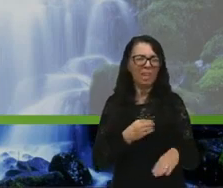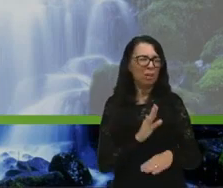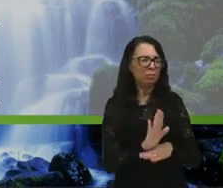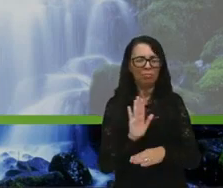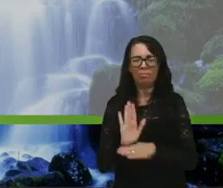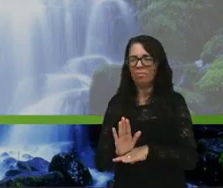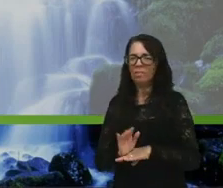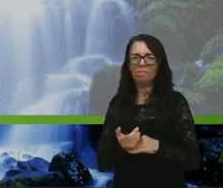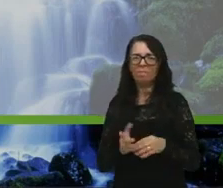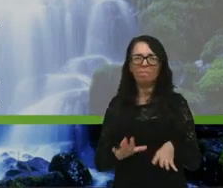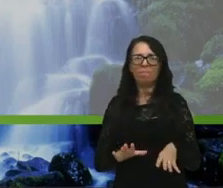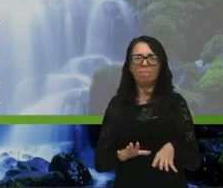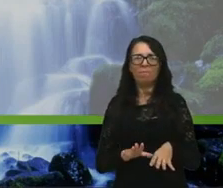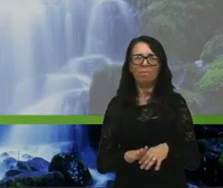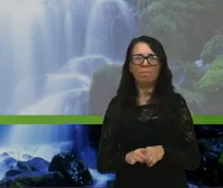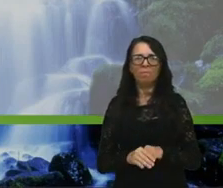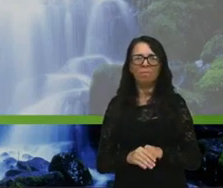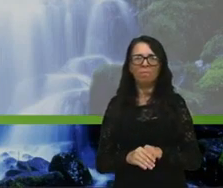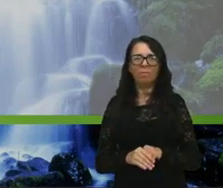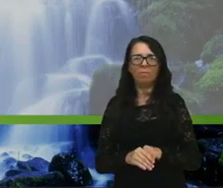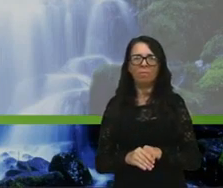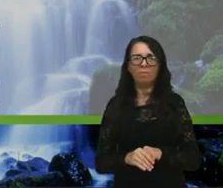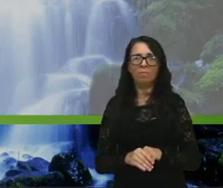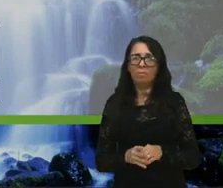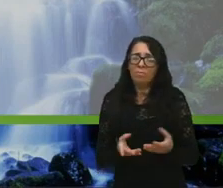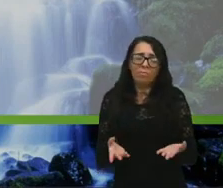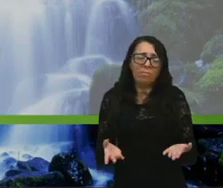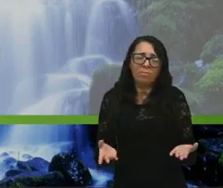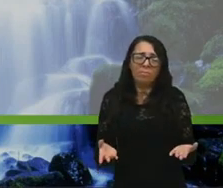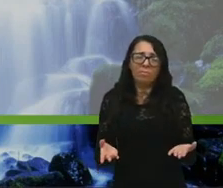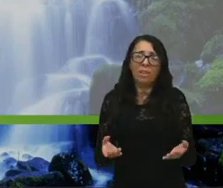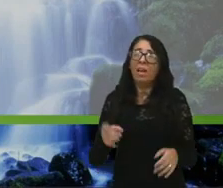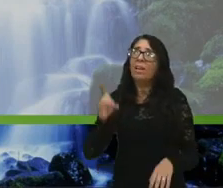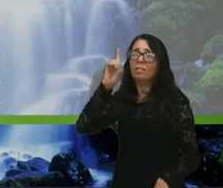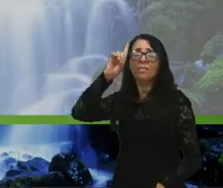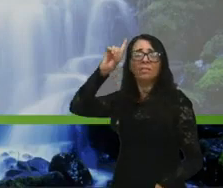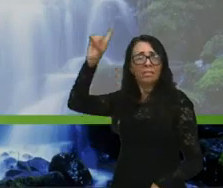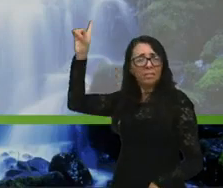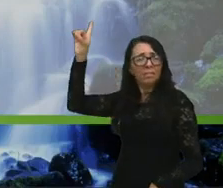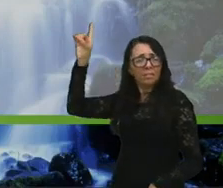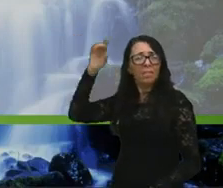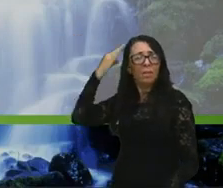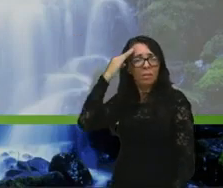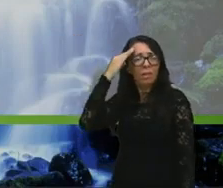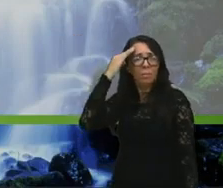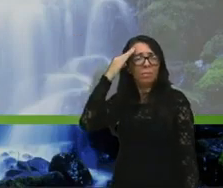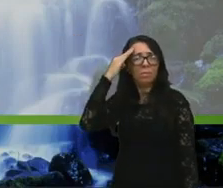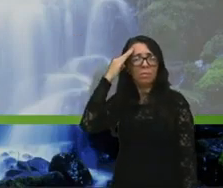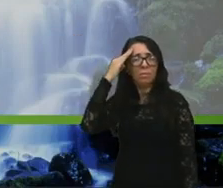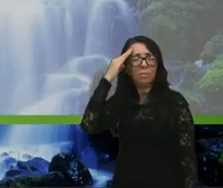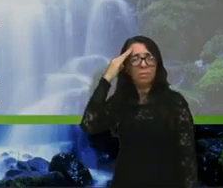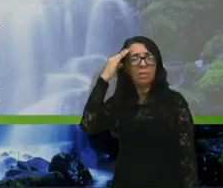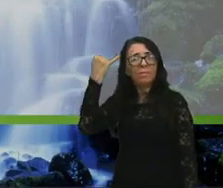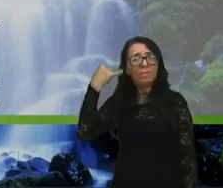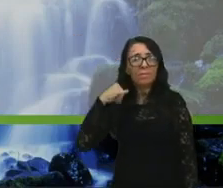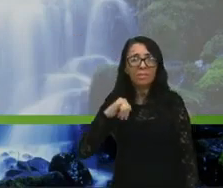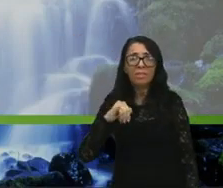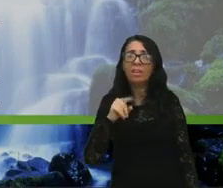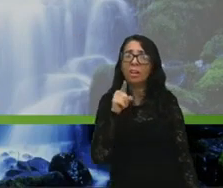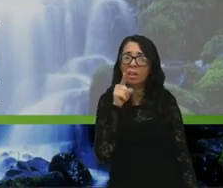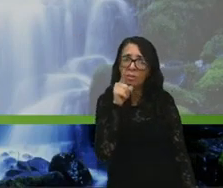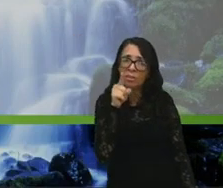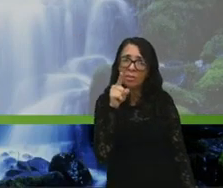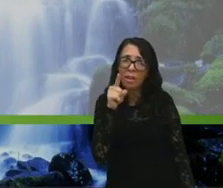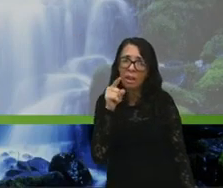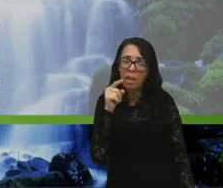Esta é a verdade. O exemplo de Ananias, o que aconteceu com Ananias